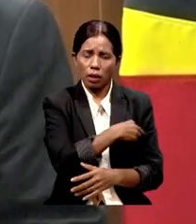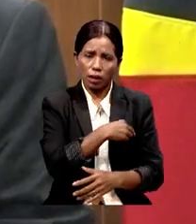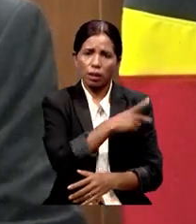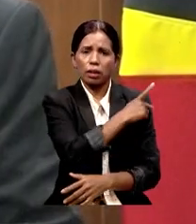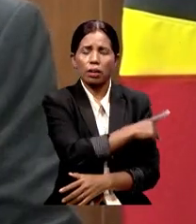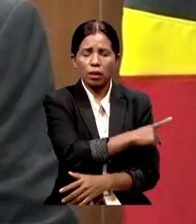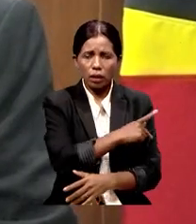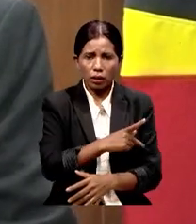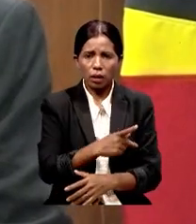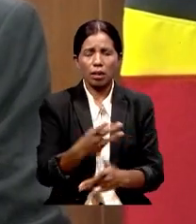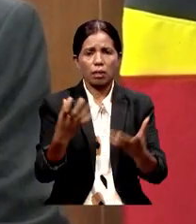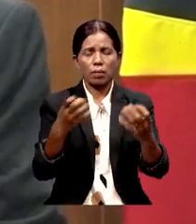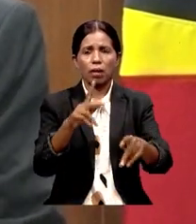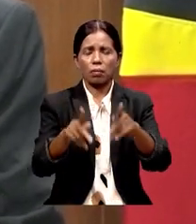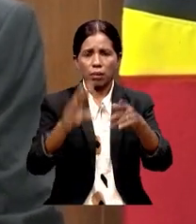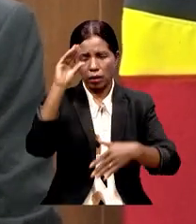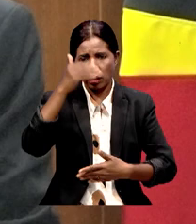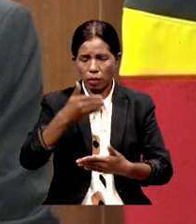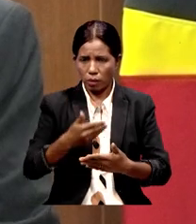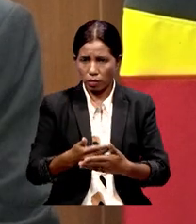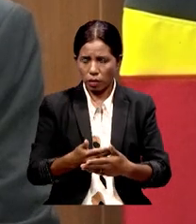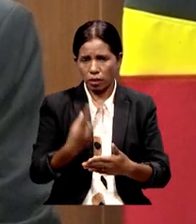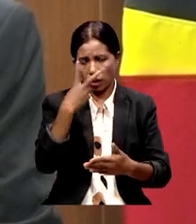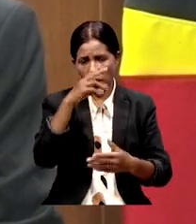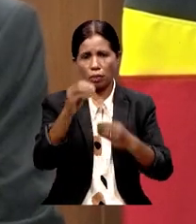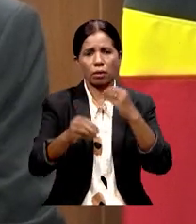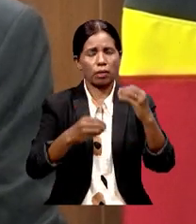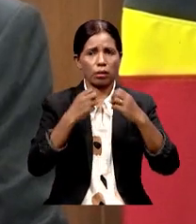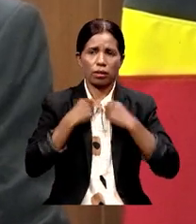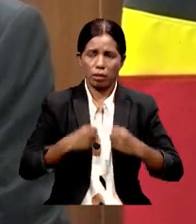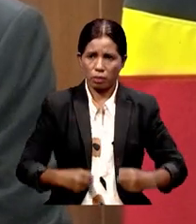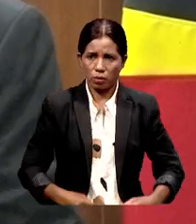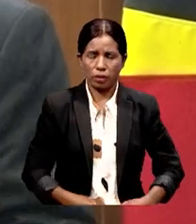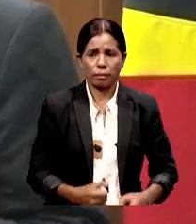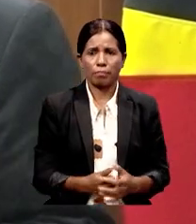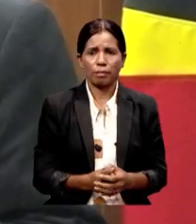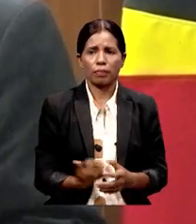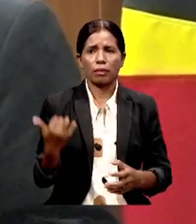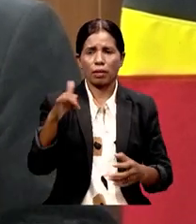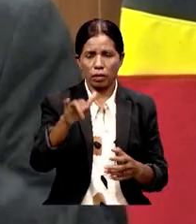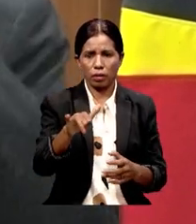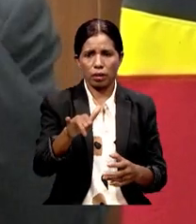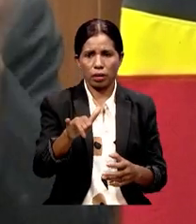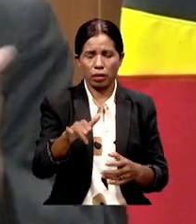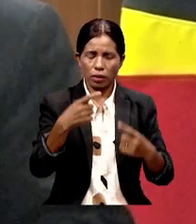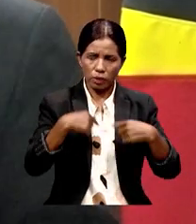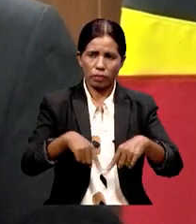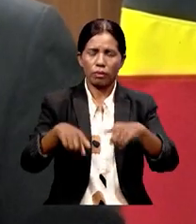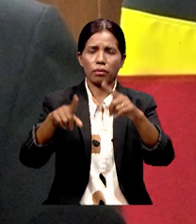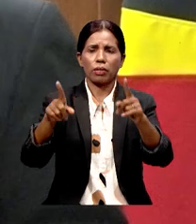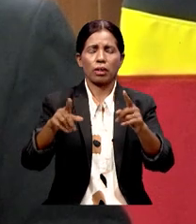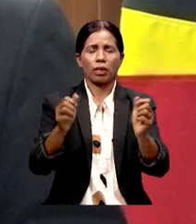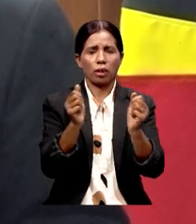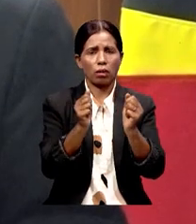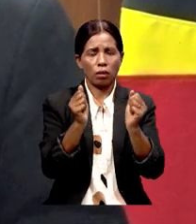povo nenhuma situação de saúde. Não é bem, tira fila, ou conhecimento de